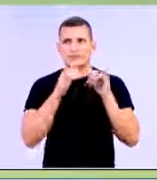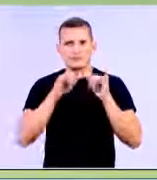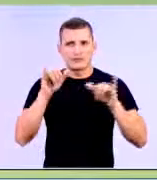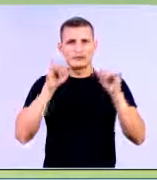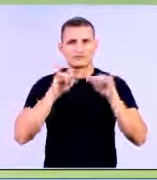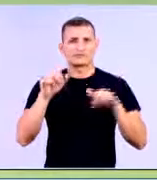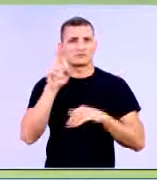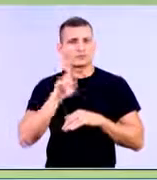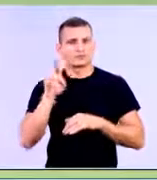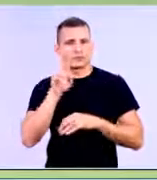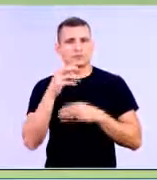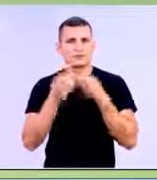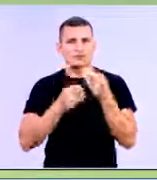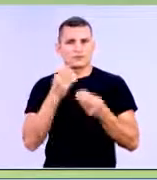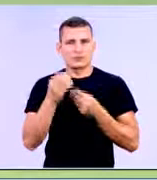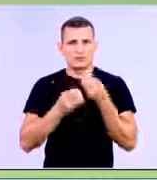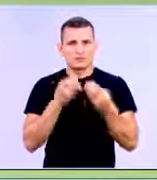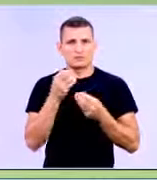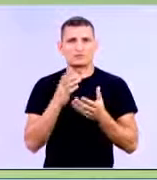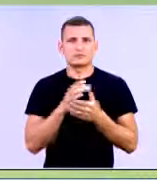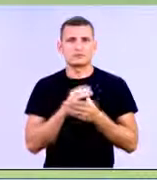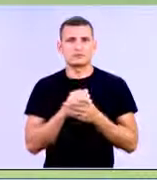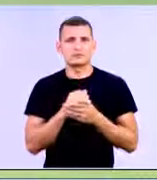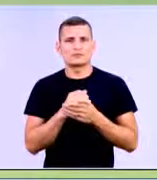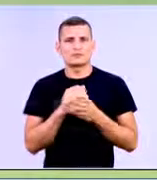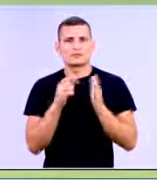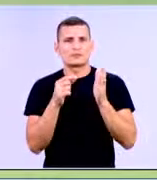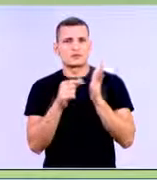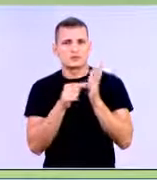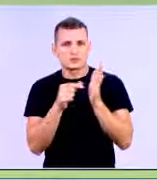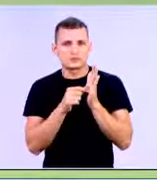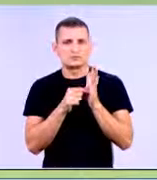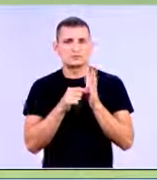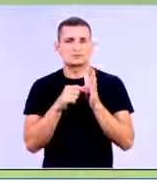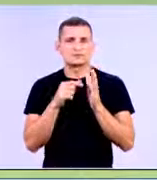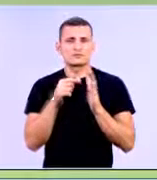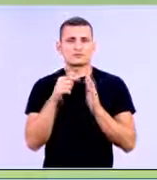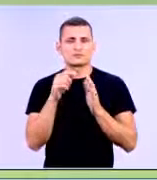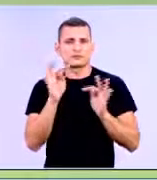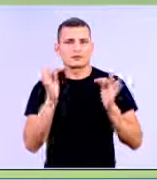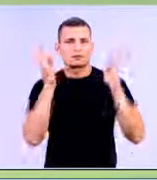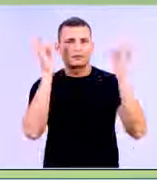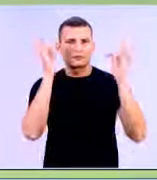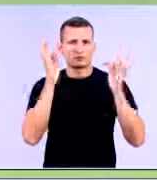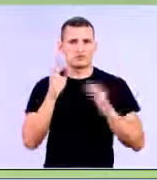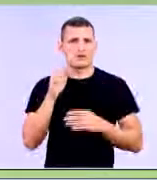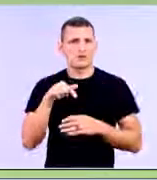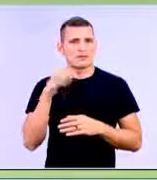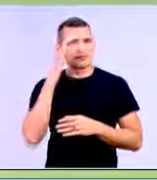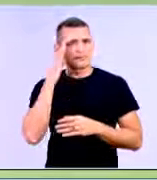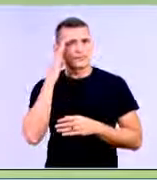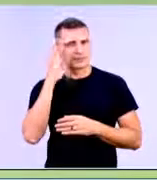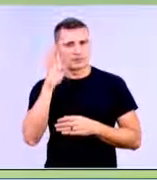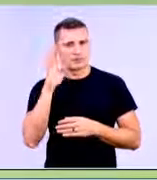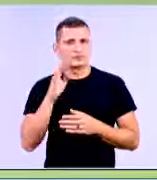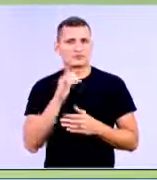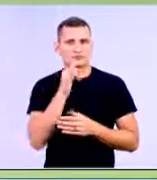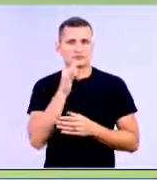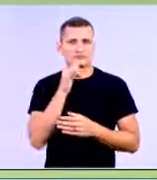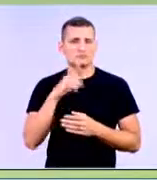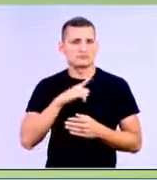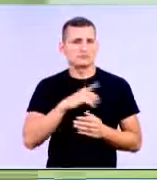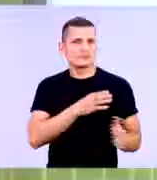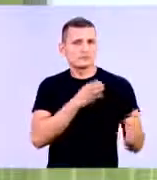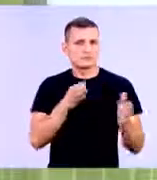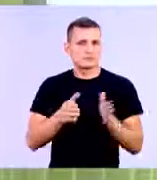usuários sobre como explorar com segurança os recursos tecnológicos. Esse é outro ponto principal, principalmente quando a gente está nessa fase,